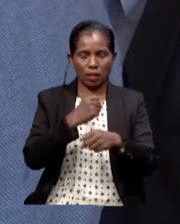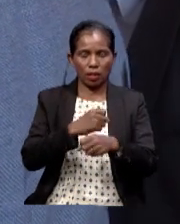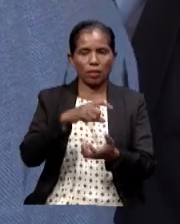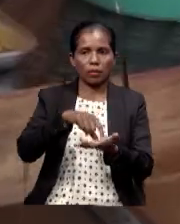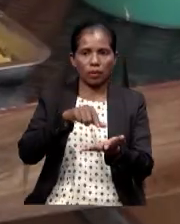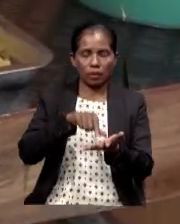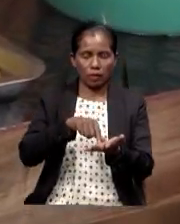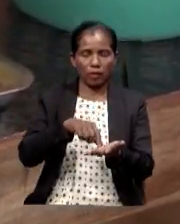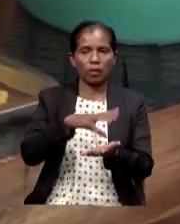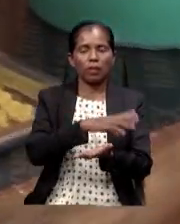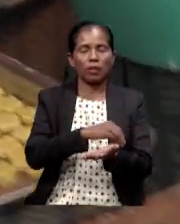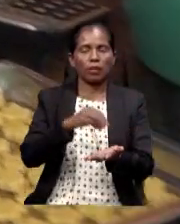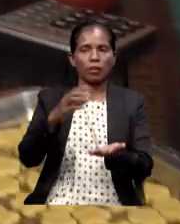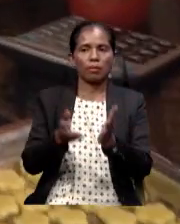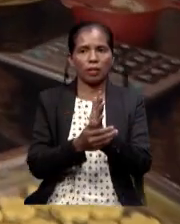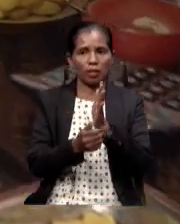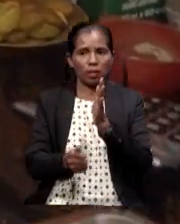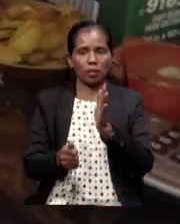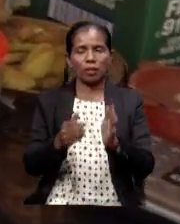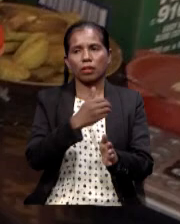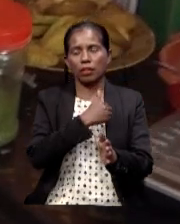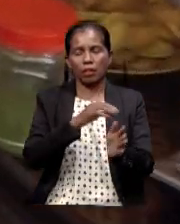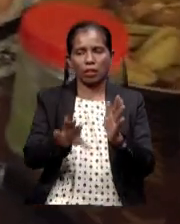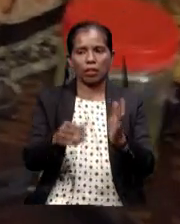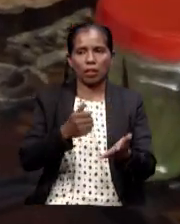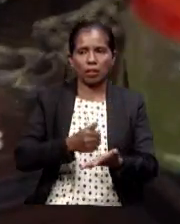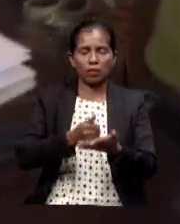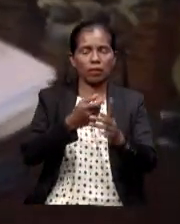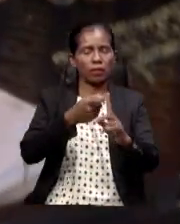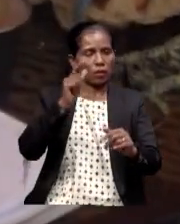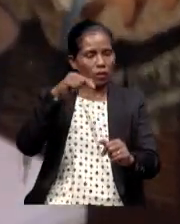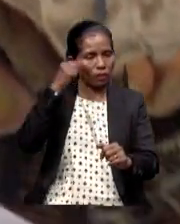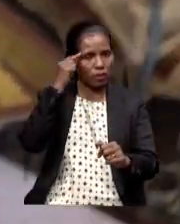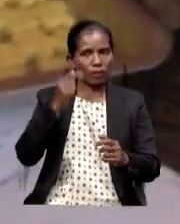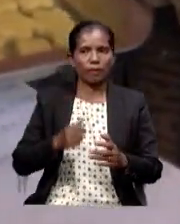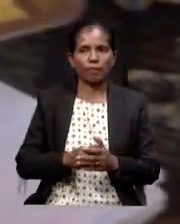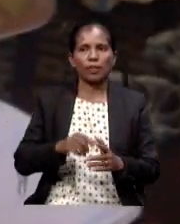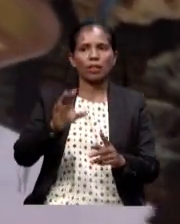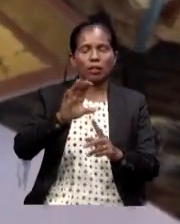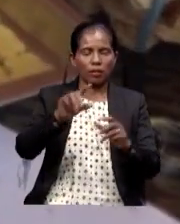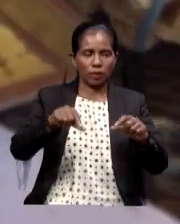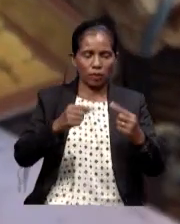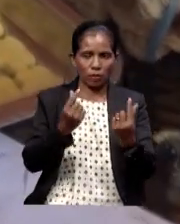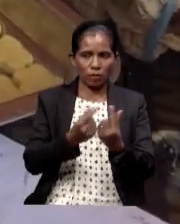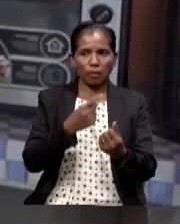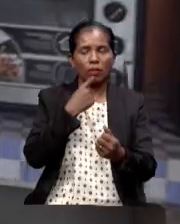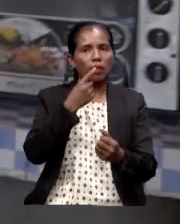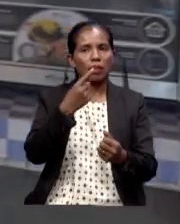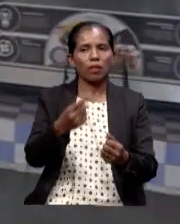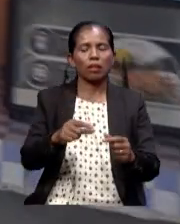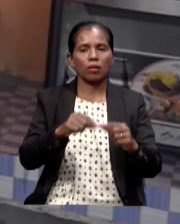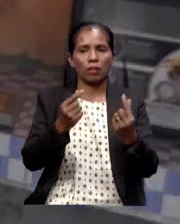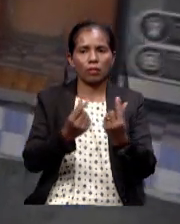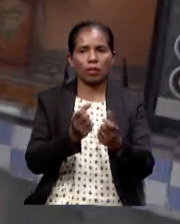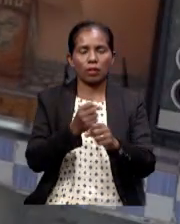mine no virgen, mai beto agora sidau kehetan apoi ruma hosi governum. Sefe grupo Remazelezo hateten, grupo ne